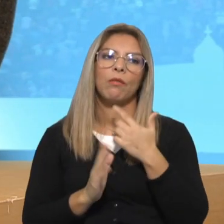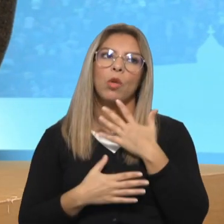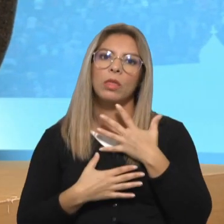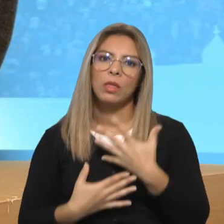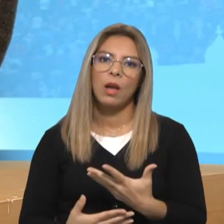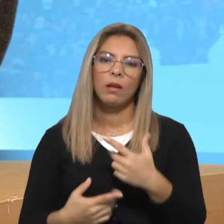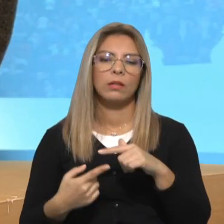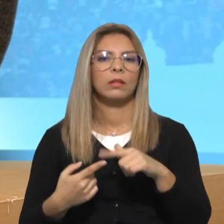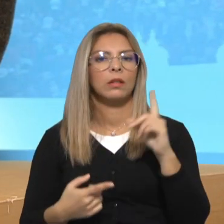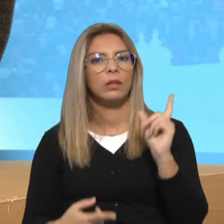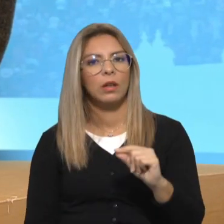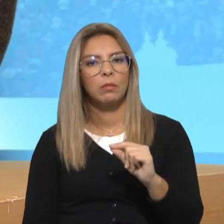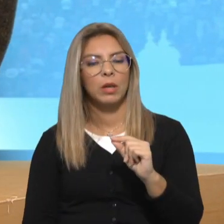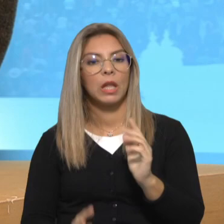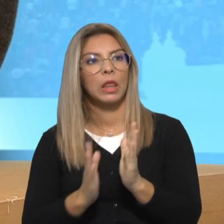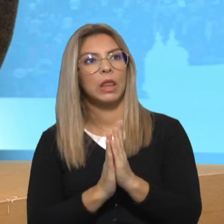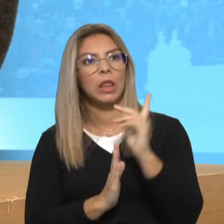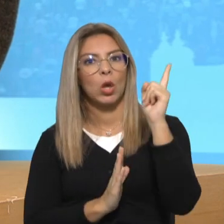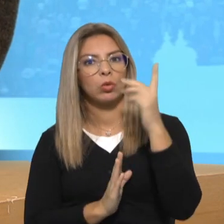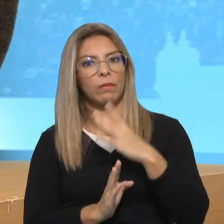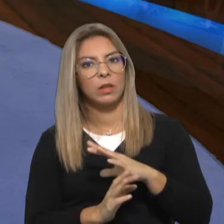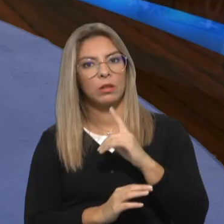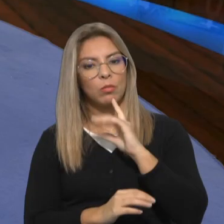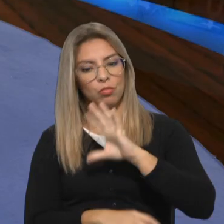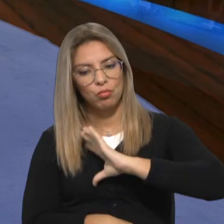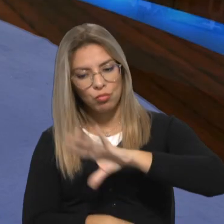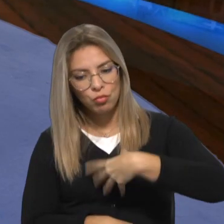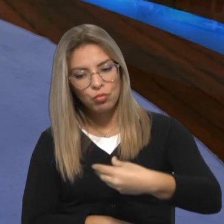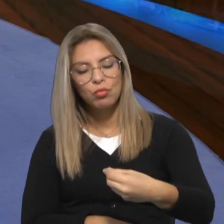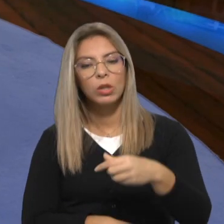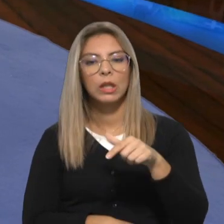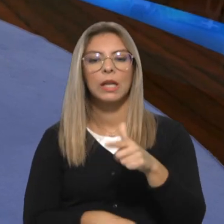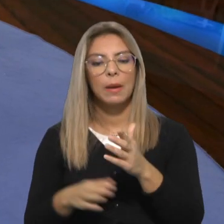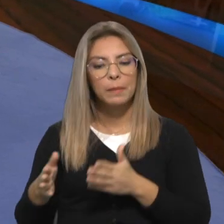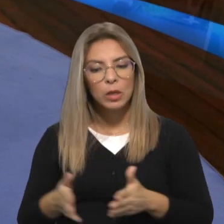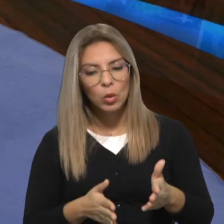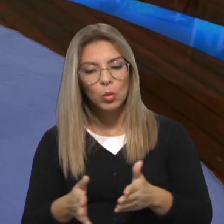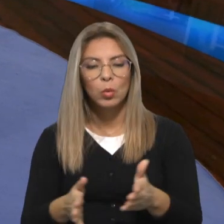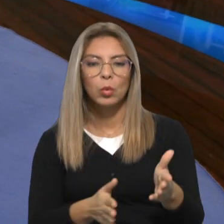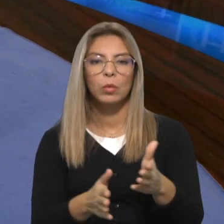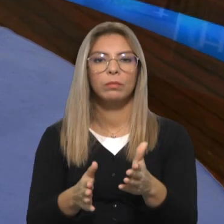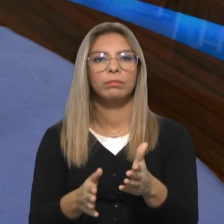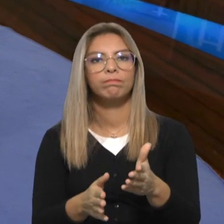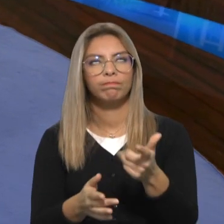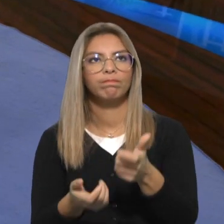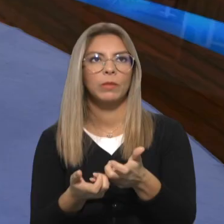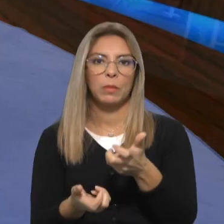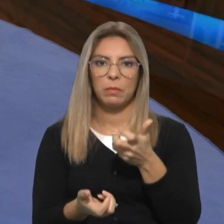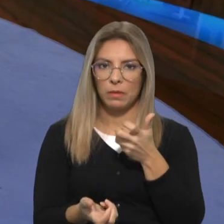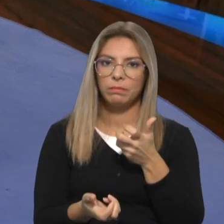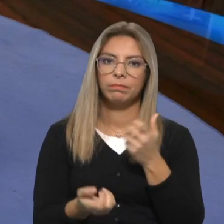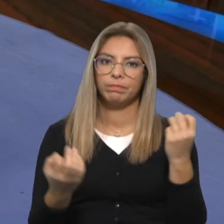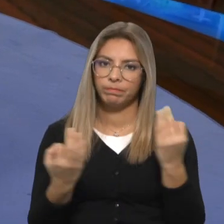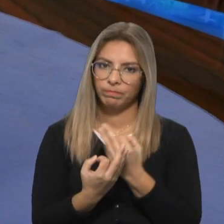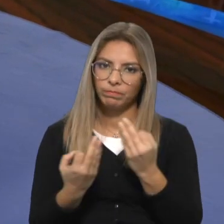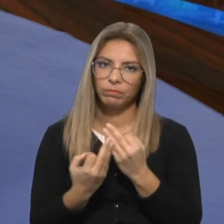querer voltar a pôr Deus no mundo, e um dos caminhos seja, de facto, pôr em relevo o sagrado e pôr em relevo